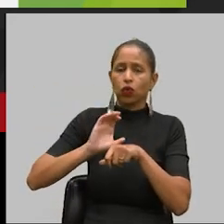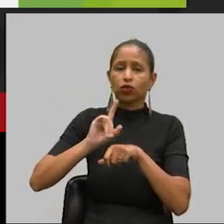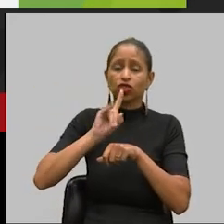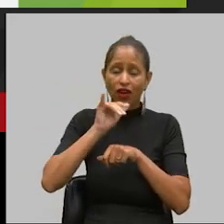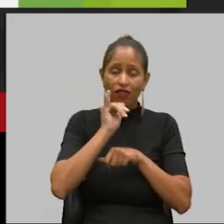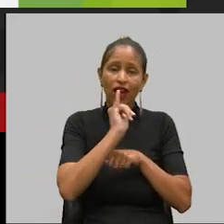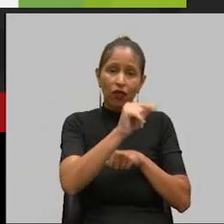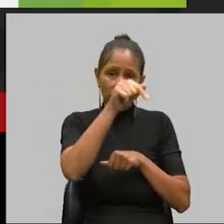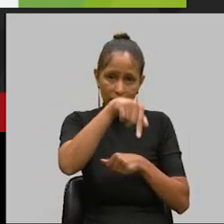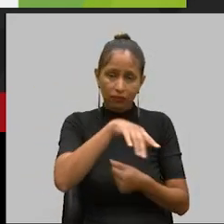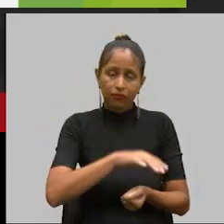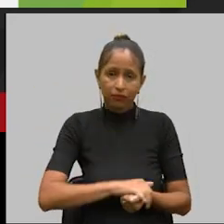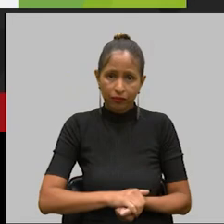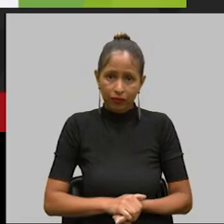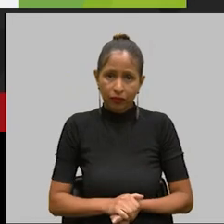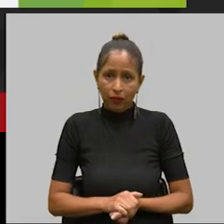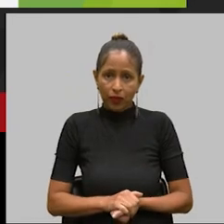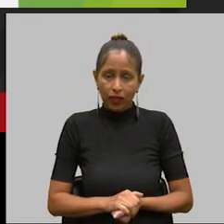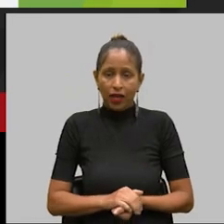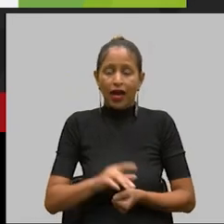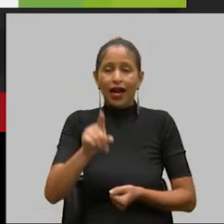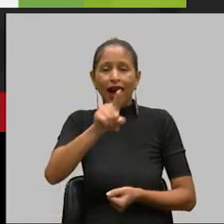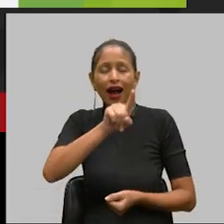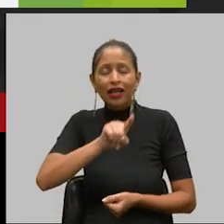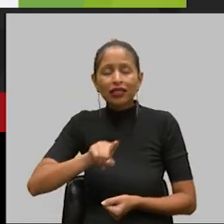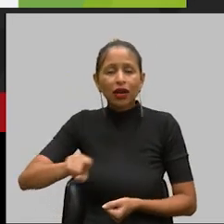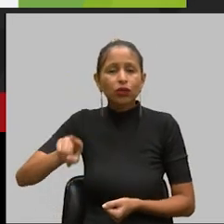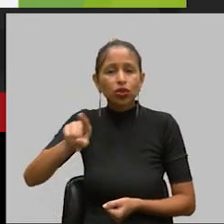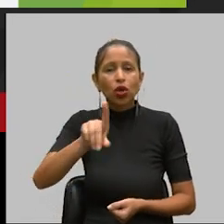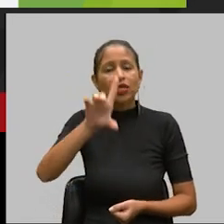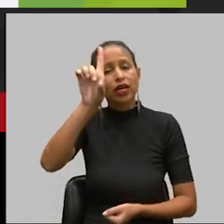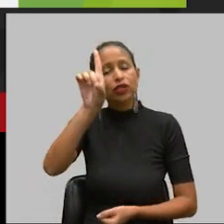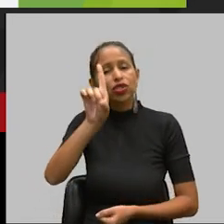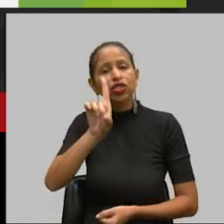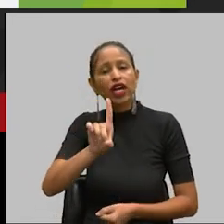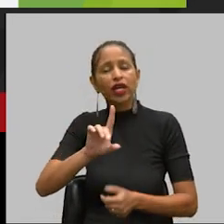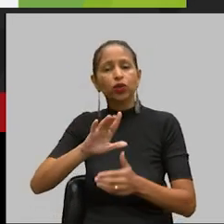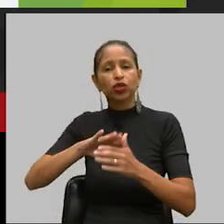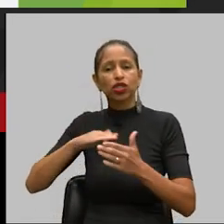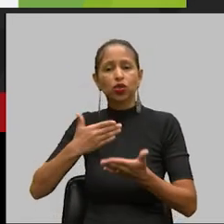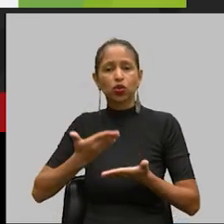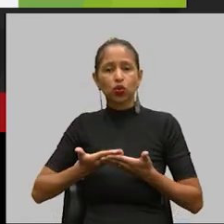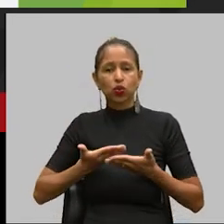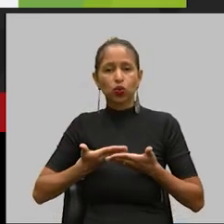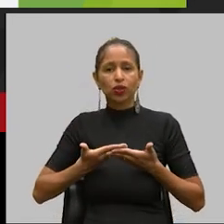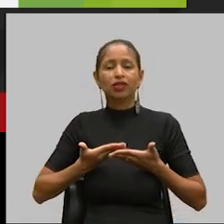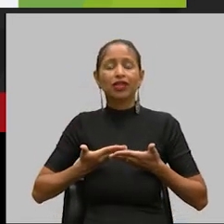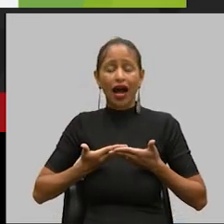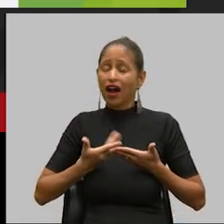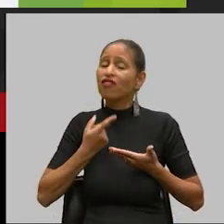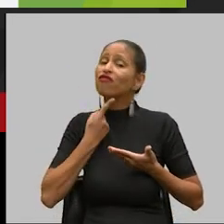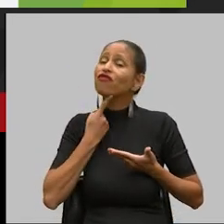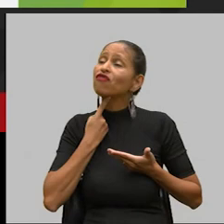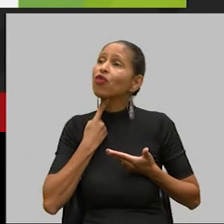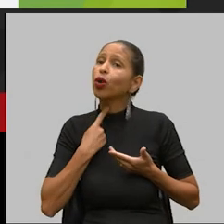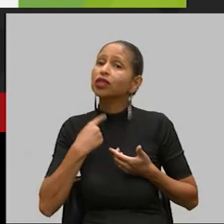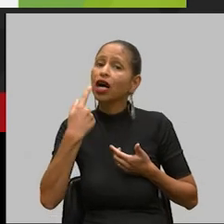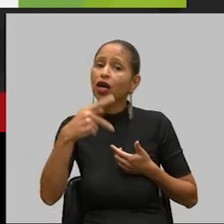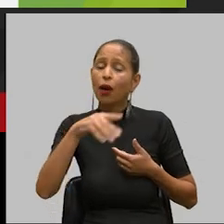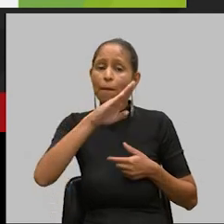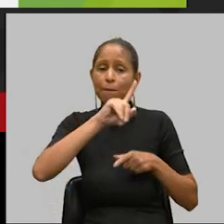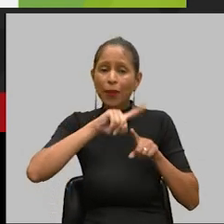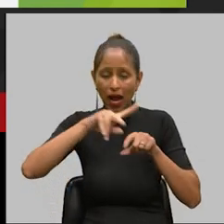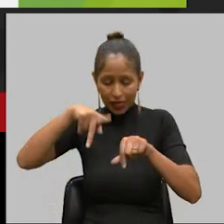falado aqui né cada um de nós tem o direito de estudar e ser aquilo que a gente quer mas no Brasil não é